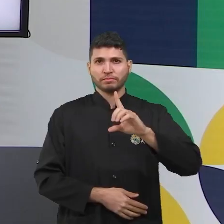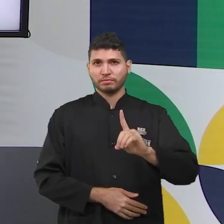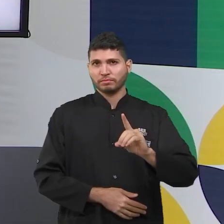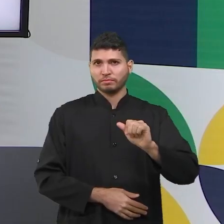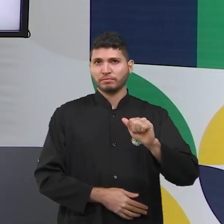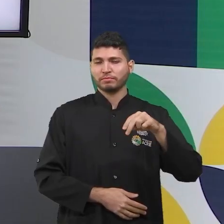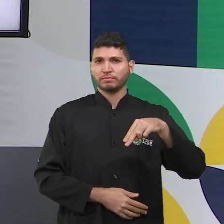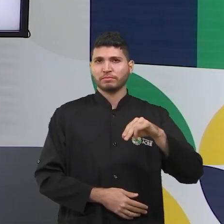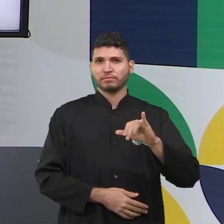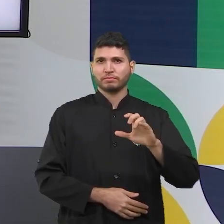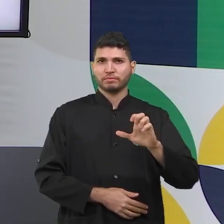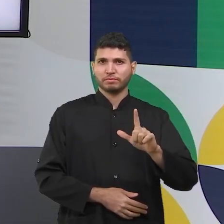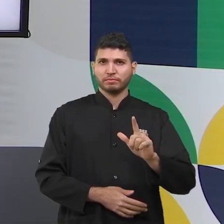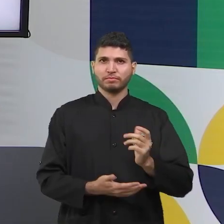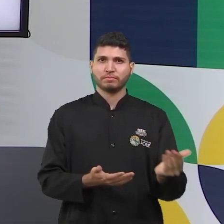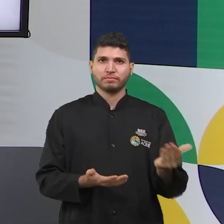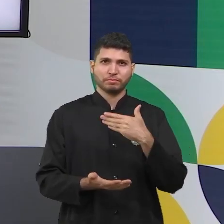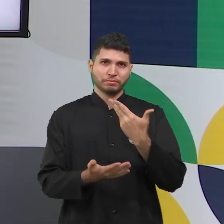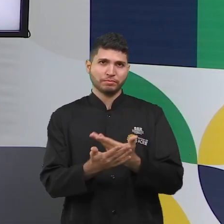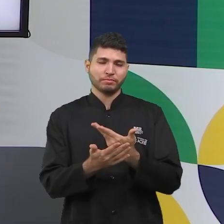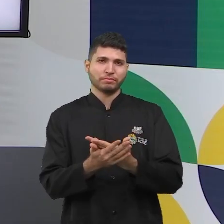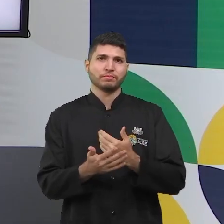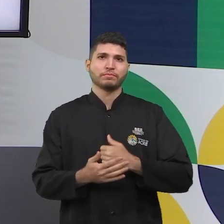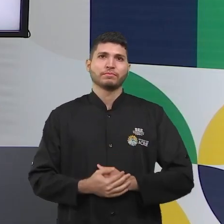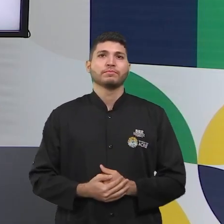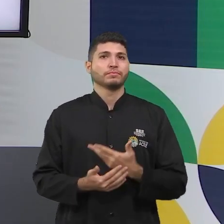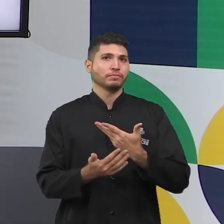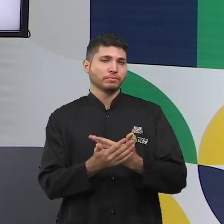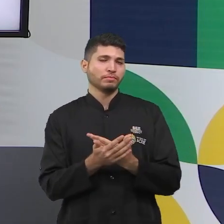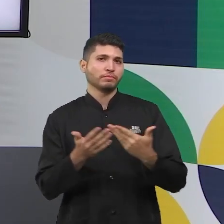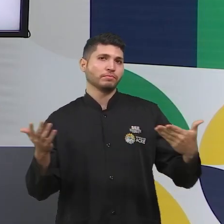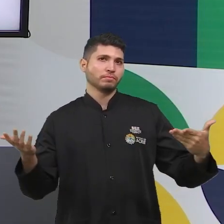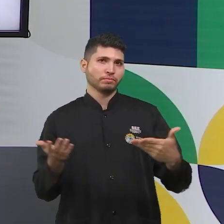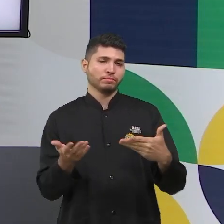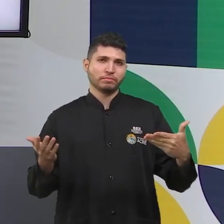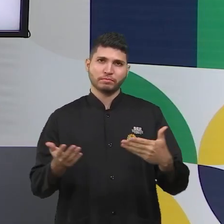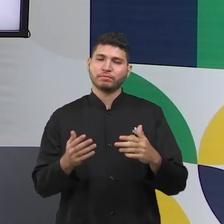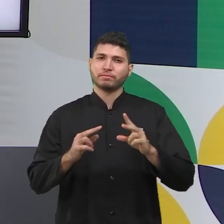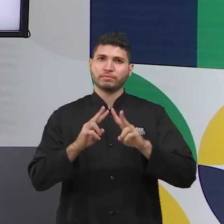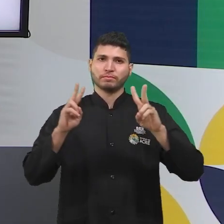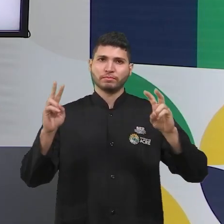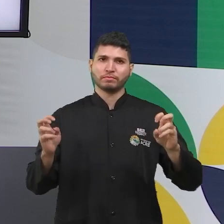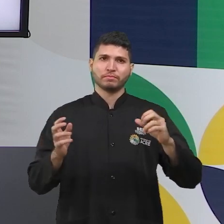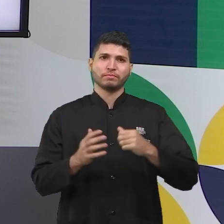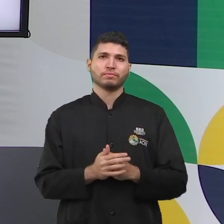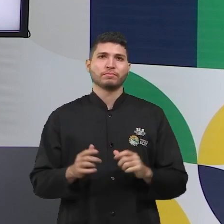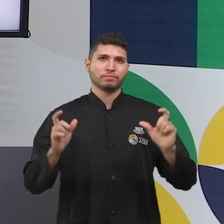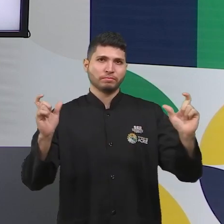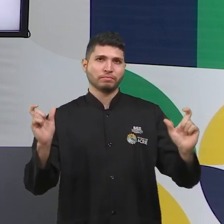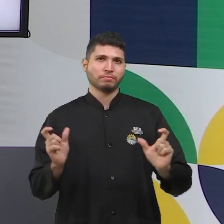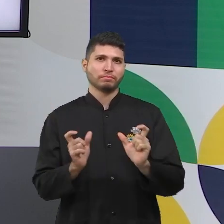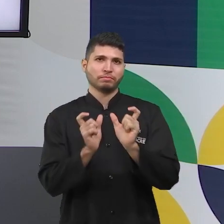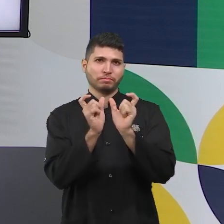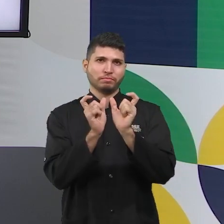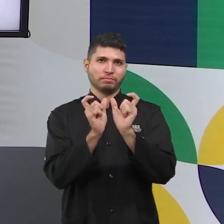a estudar. En la clase de hoy nosotros vamos a hablar acerca de la morfología.